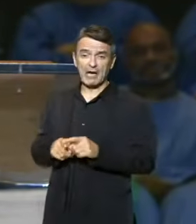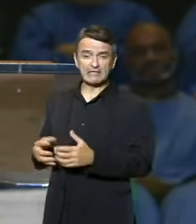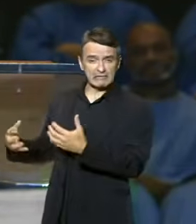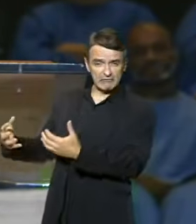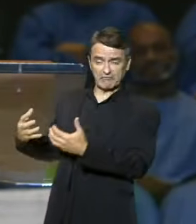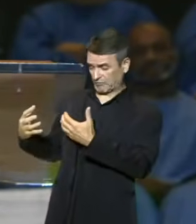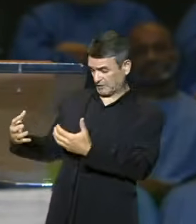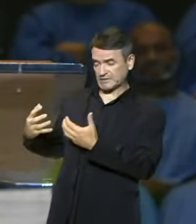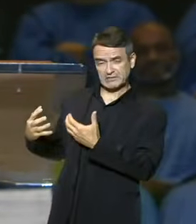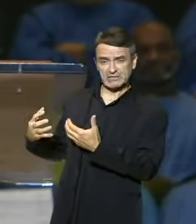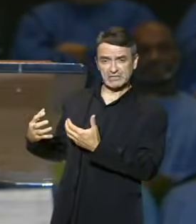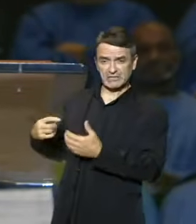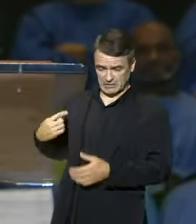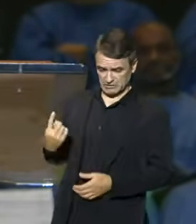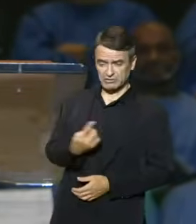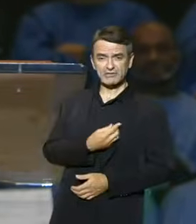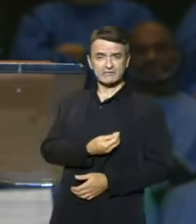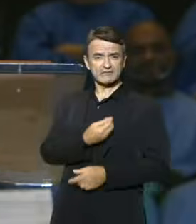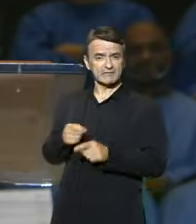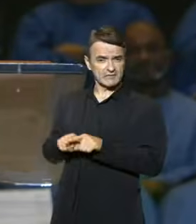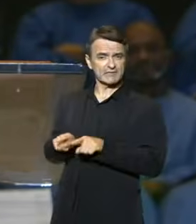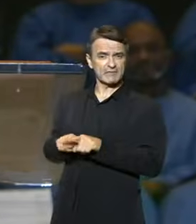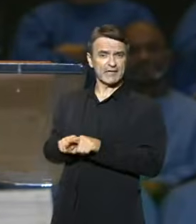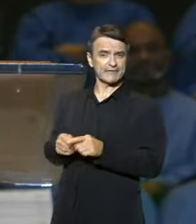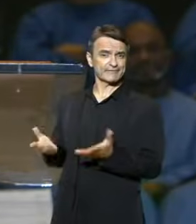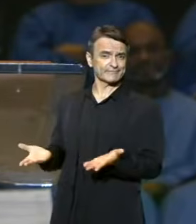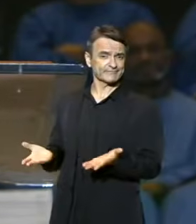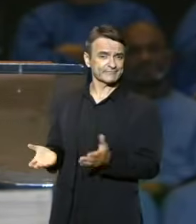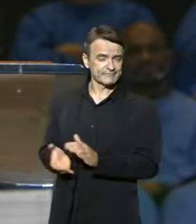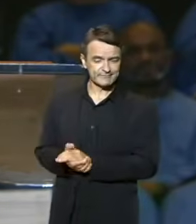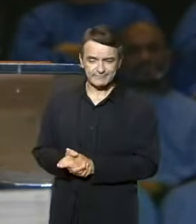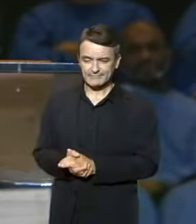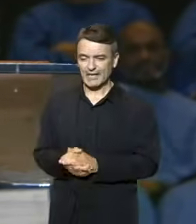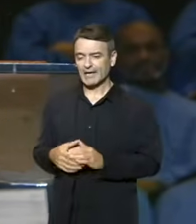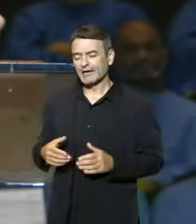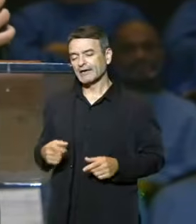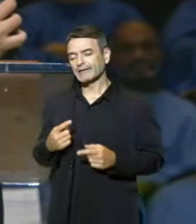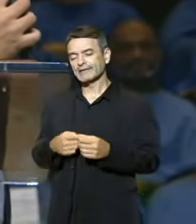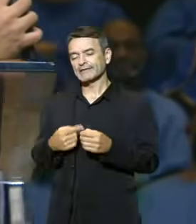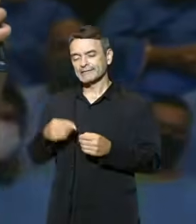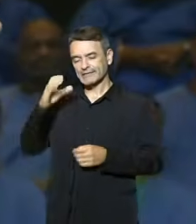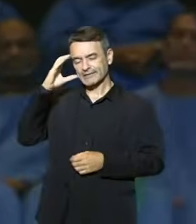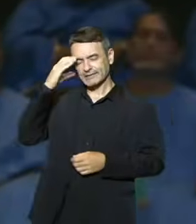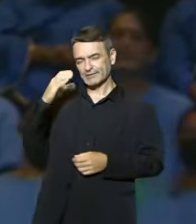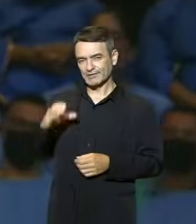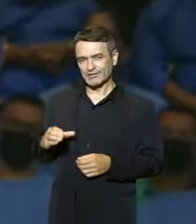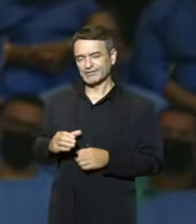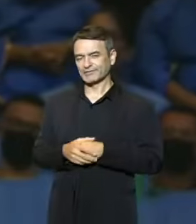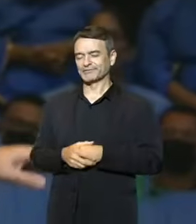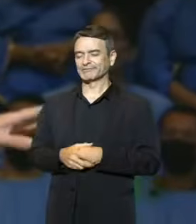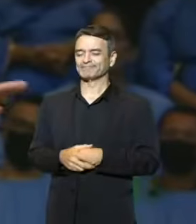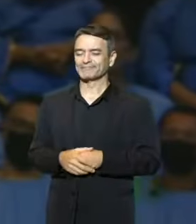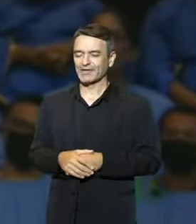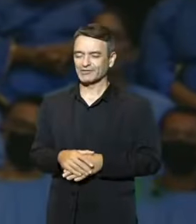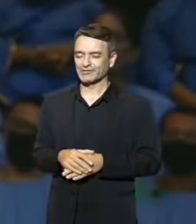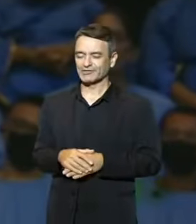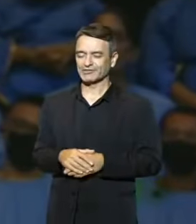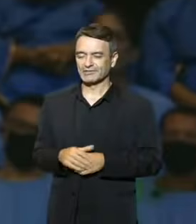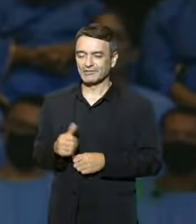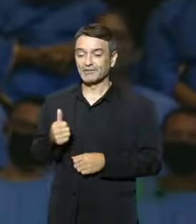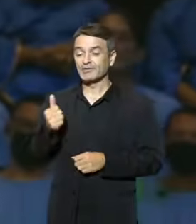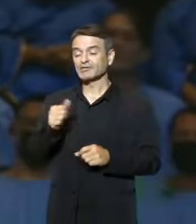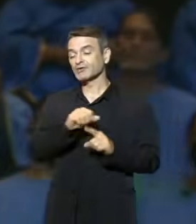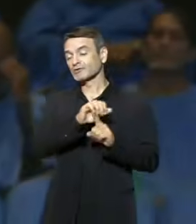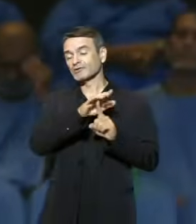estão perto, vai prejudicando. É engraçado, né? Em Curitiba, a gente vive a nossa amada Curitiba, hoje é primeiro dia de